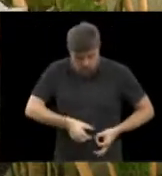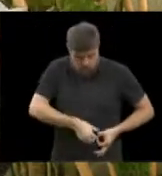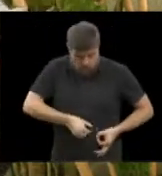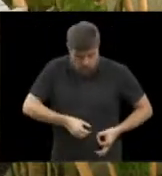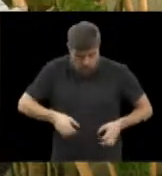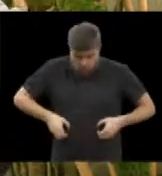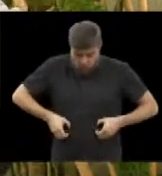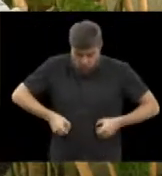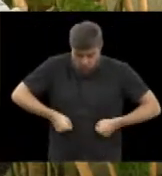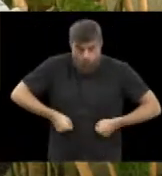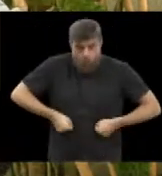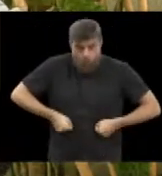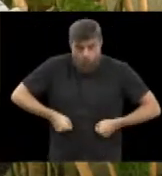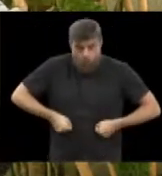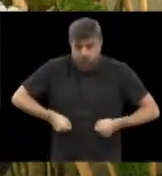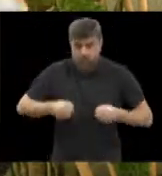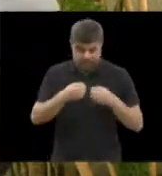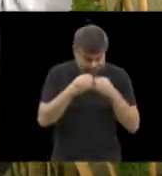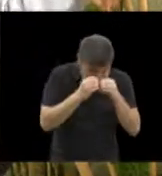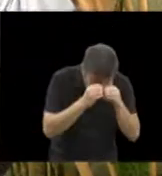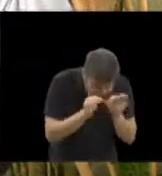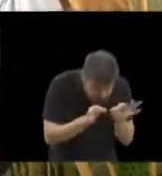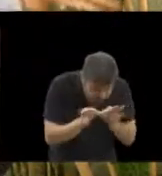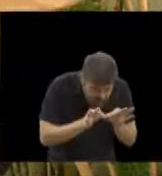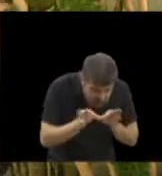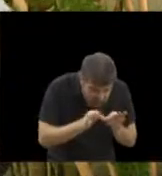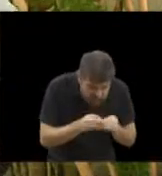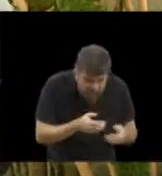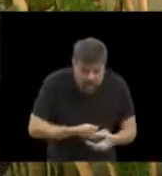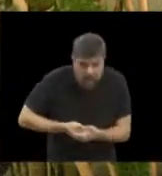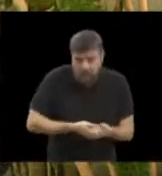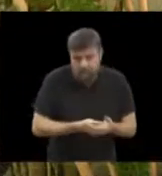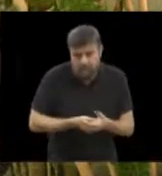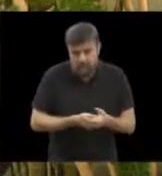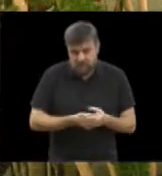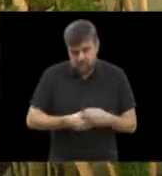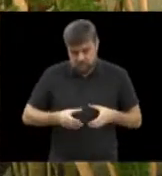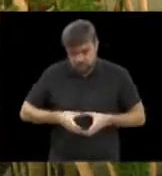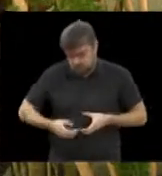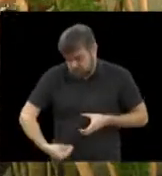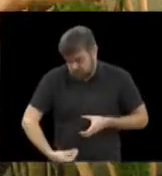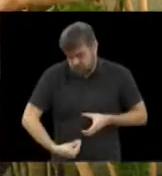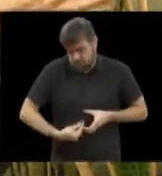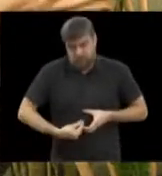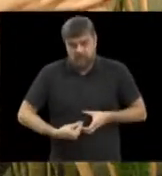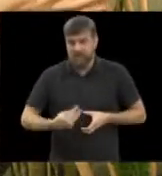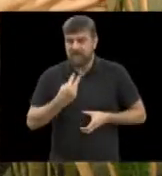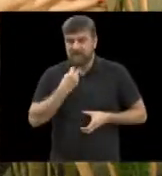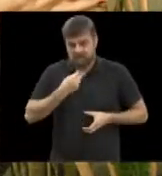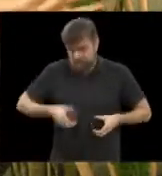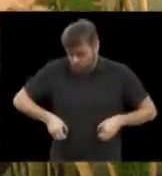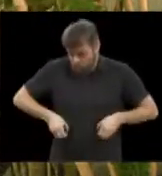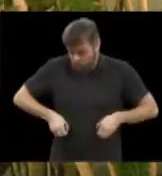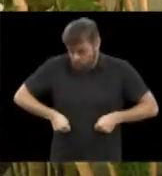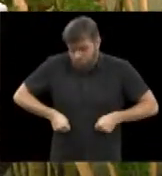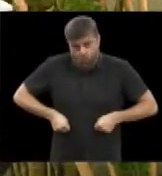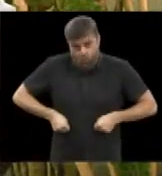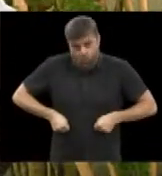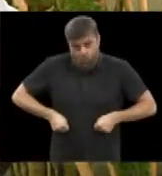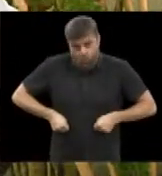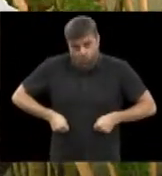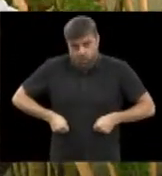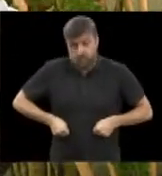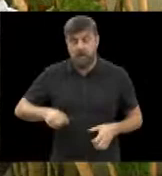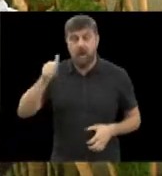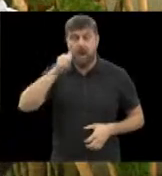pelve e tal, essa mulher vai para um bebê de proveta, porque sem trompa permeável não tem como os gametas se encontrarem. Essa